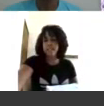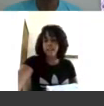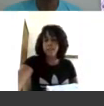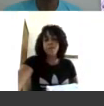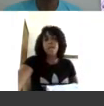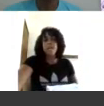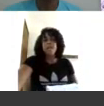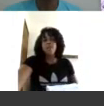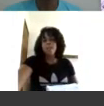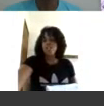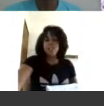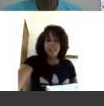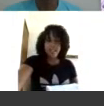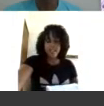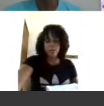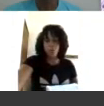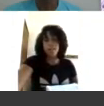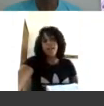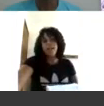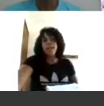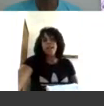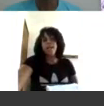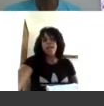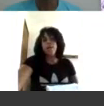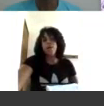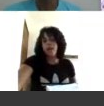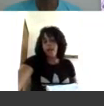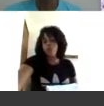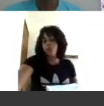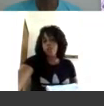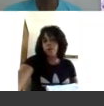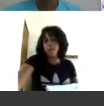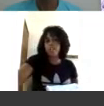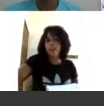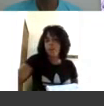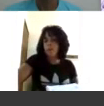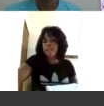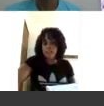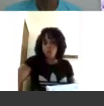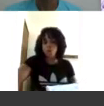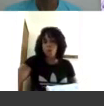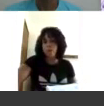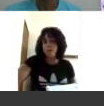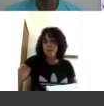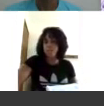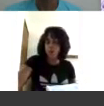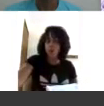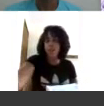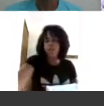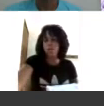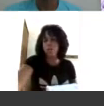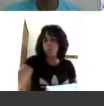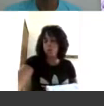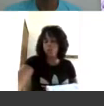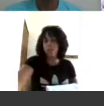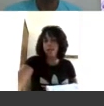reuniões de AC, que foi bastante enriquecedora, e reuniões também de reformulação do PPP da